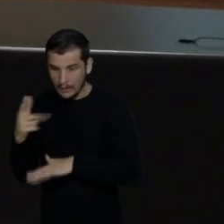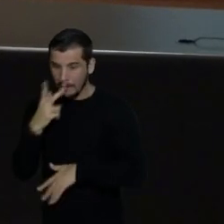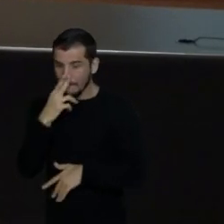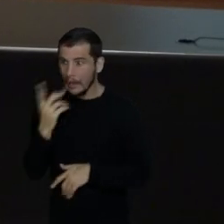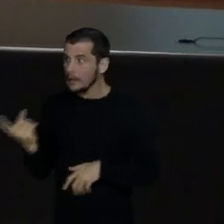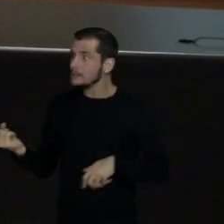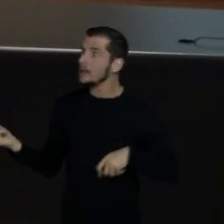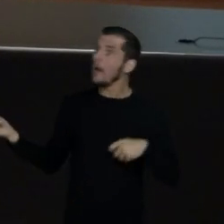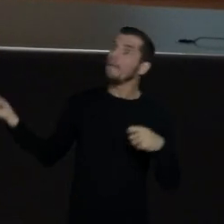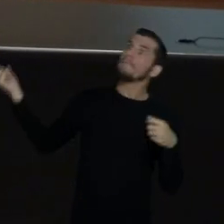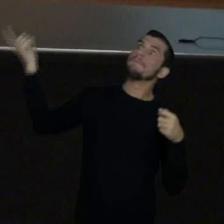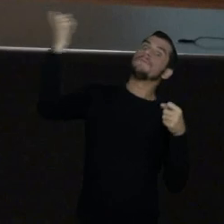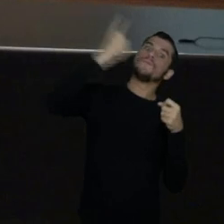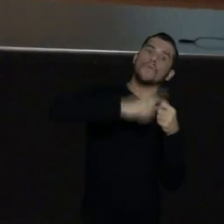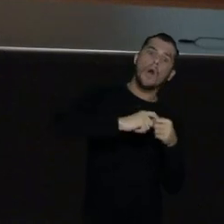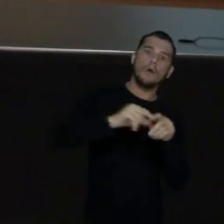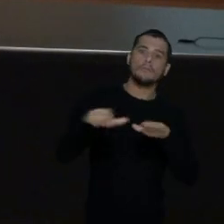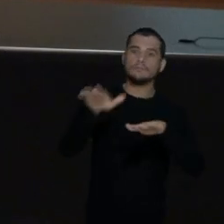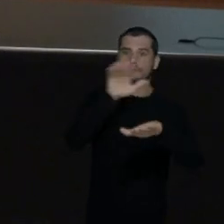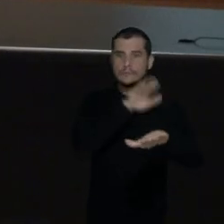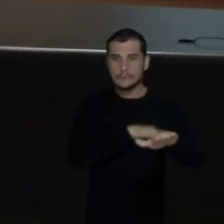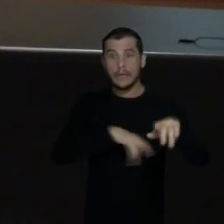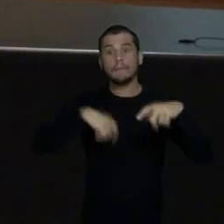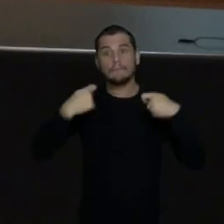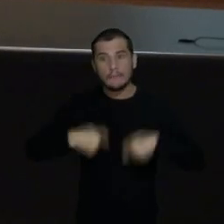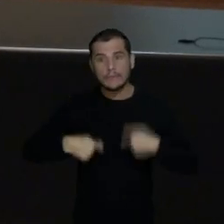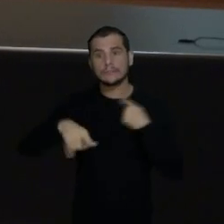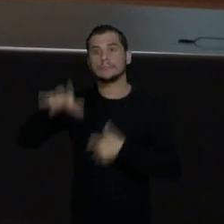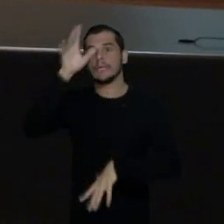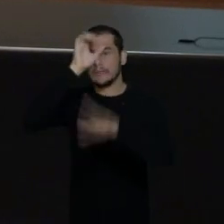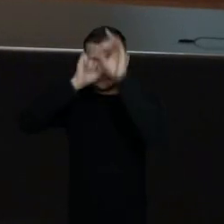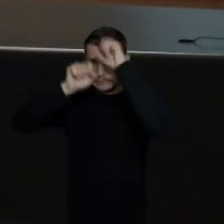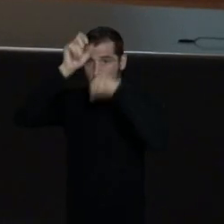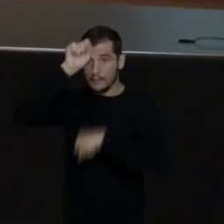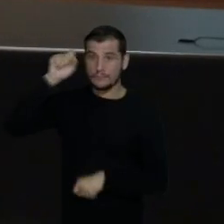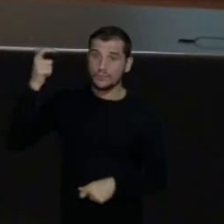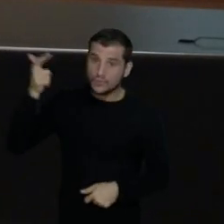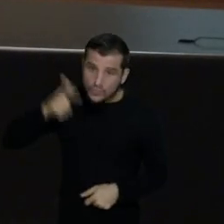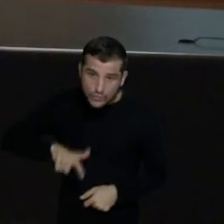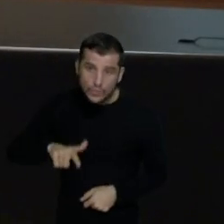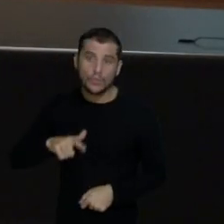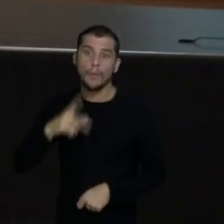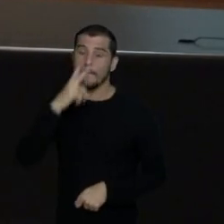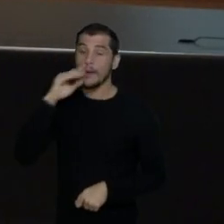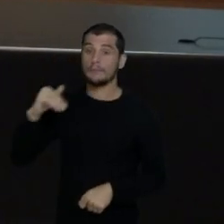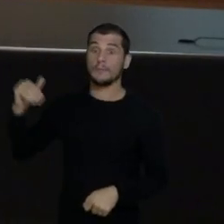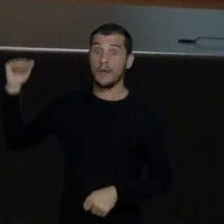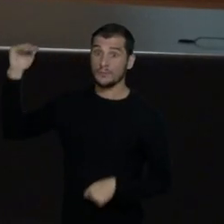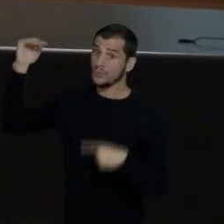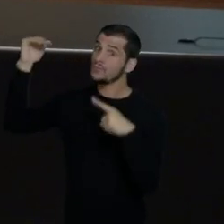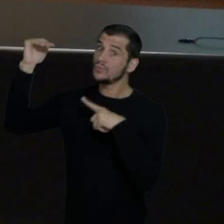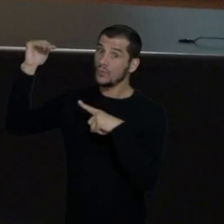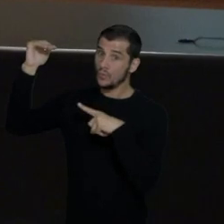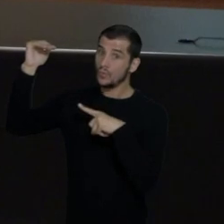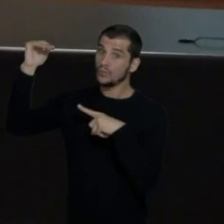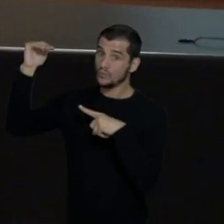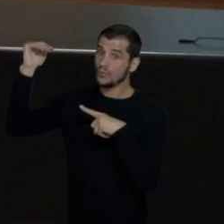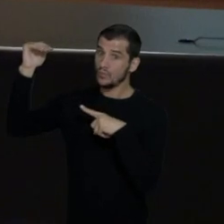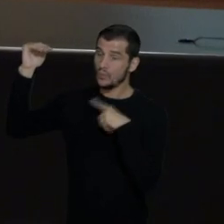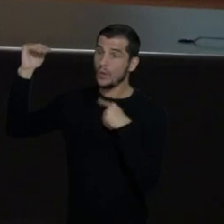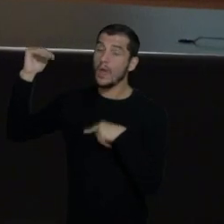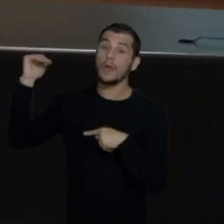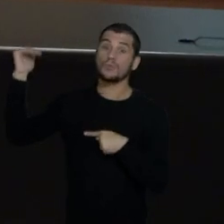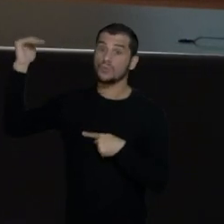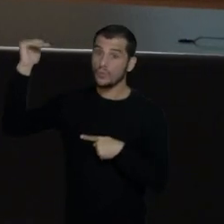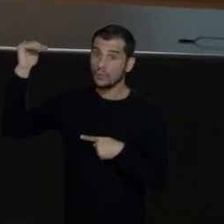10 passos para trás eu tenho que reaprender de novo na fase adulta e aí quando volta a ler a leitura é mais